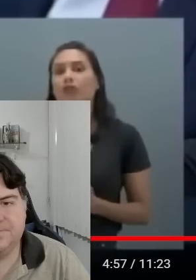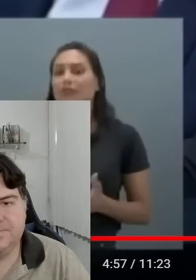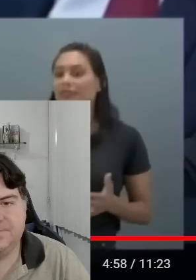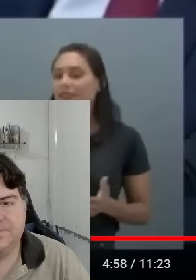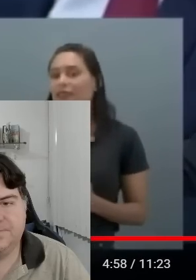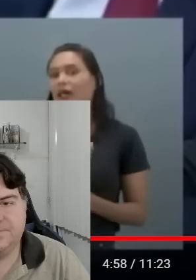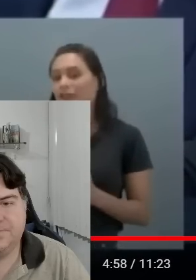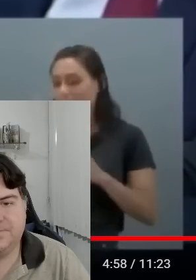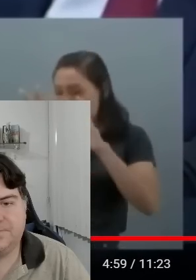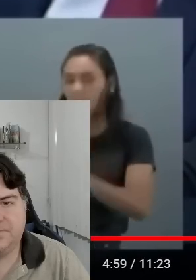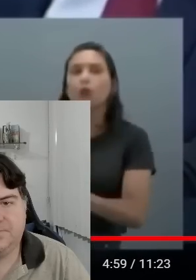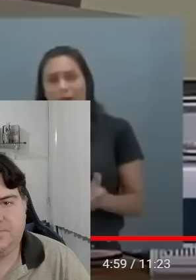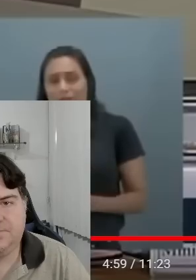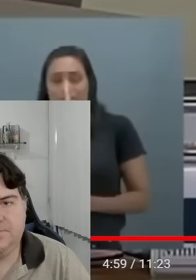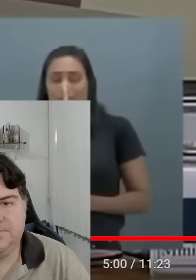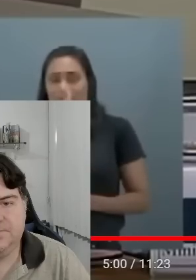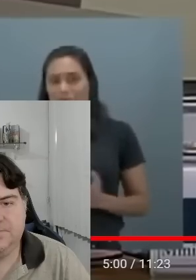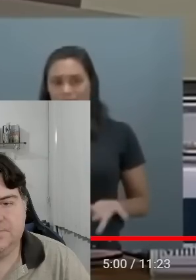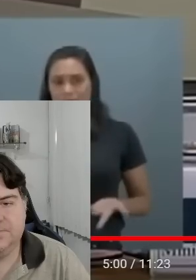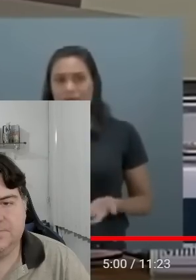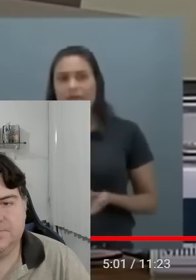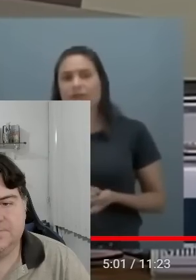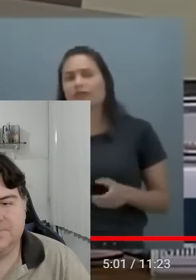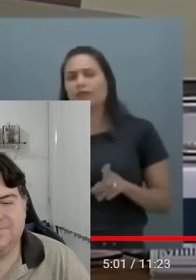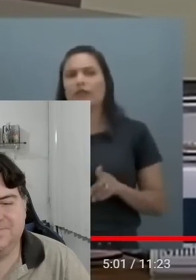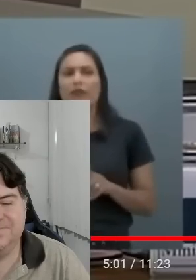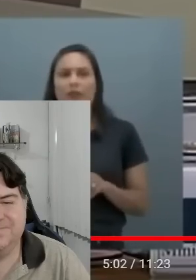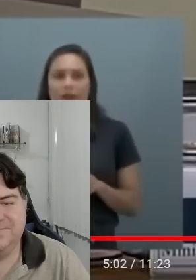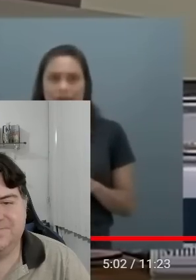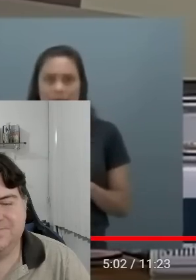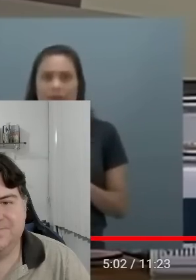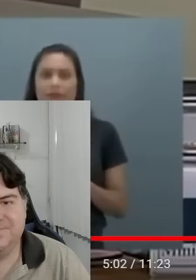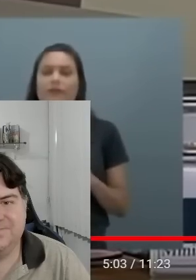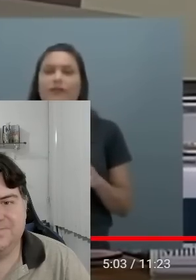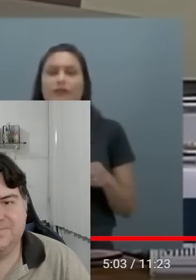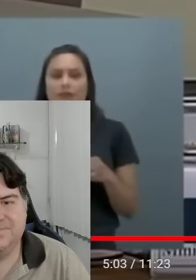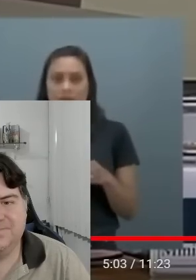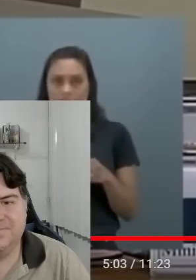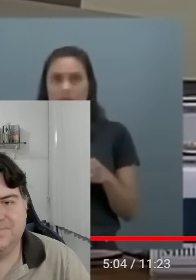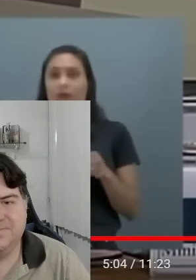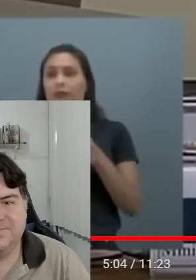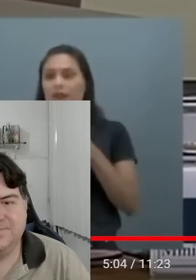embora sei que é uma equação bastante difícil... Voltando à questão